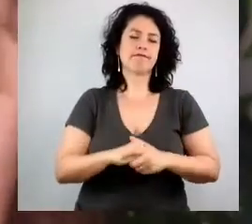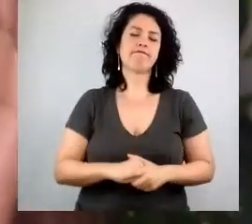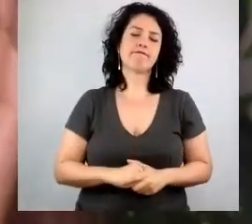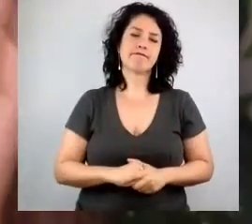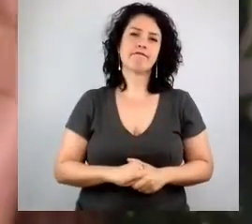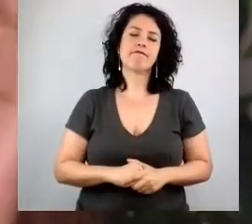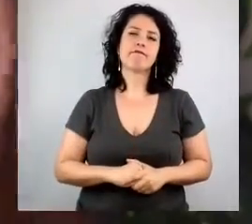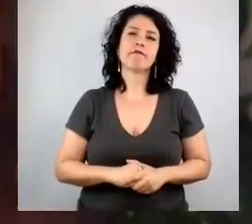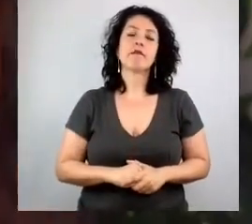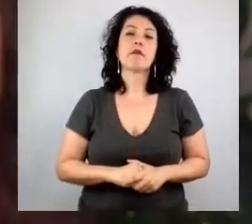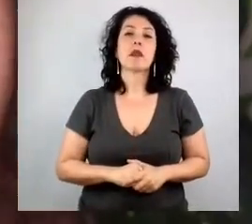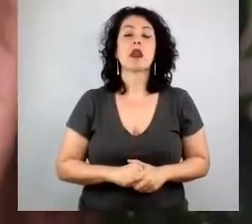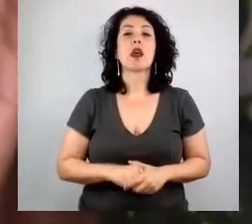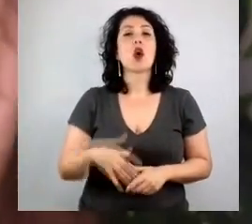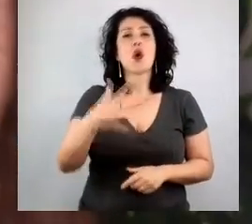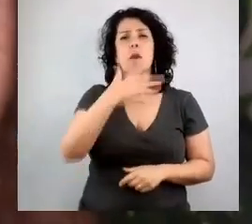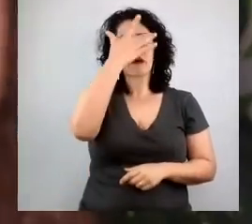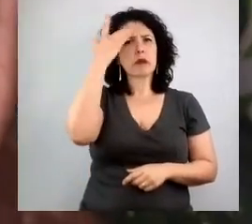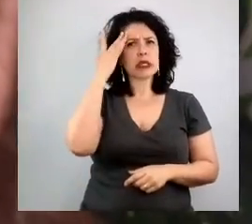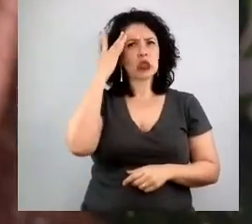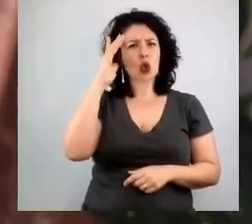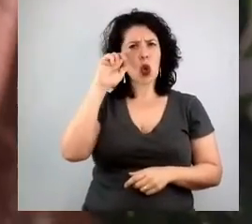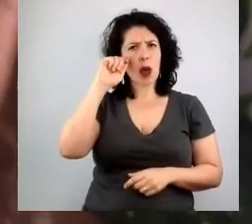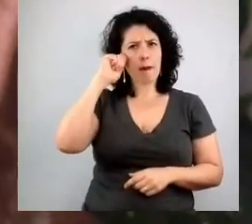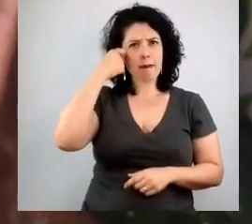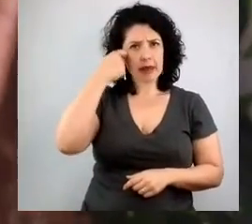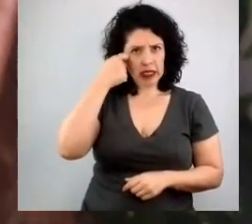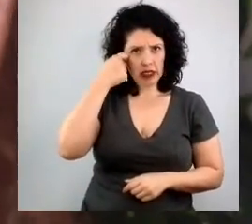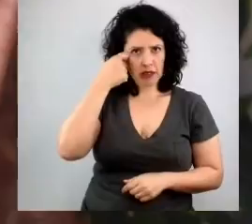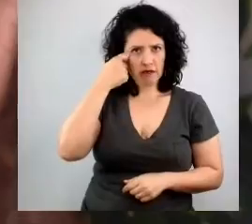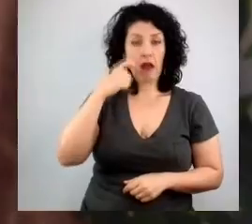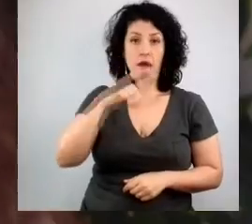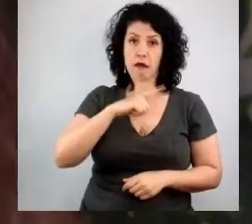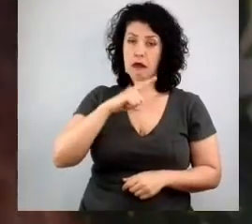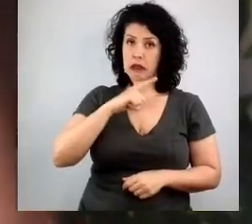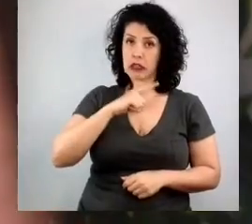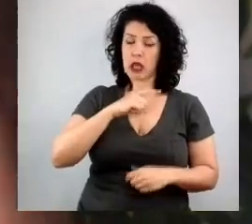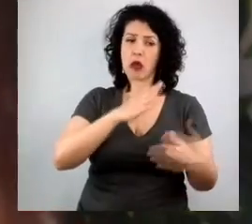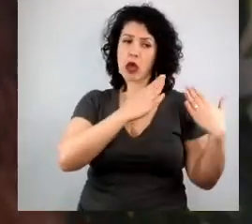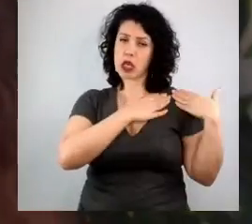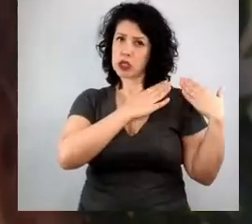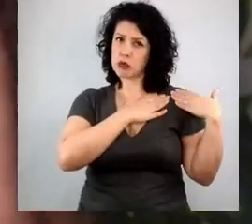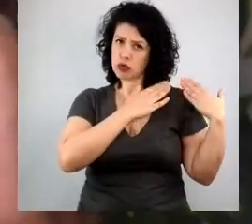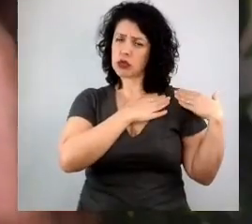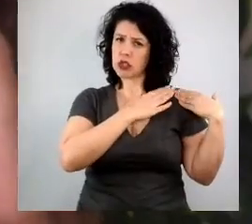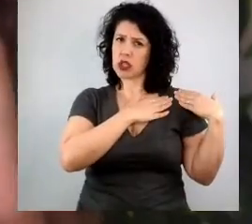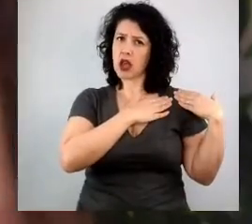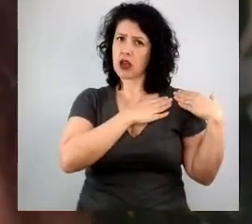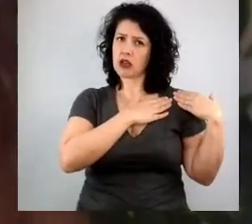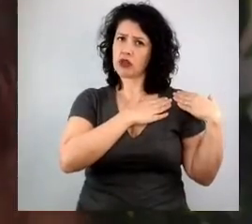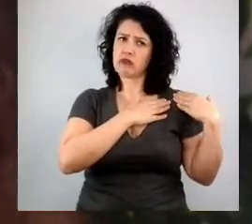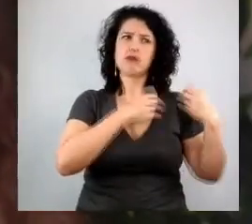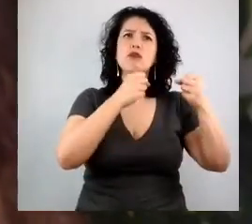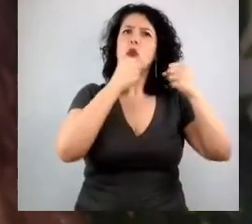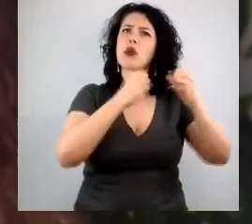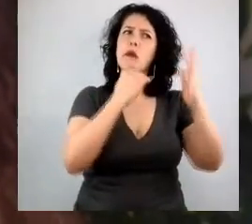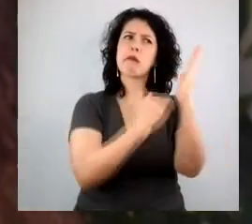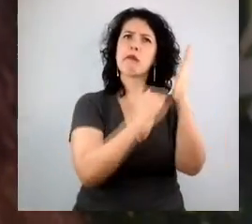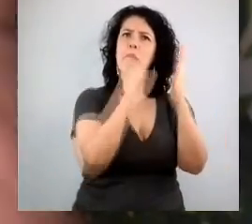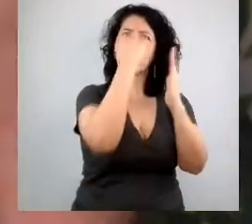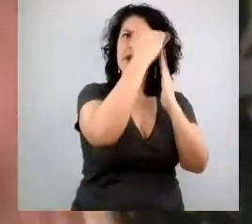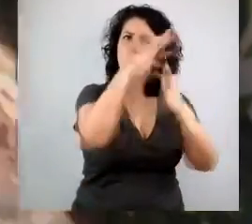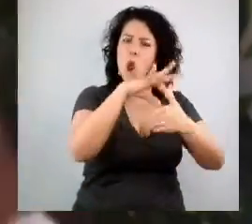uma pessoa preta em cargo de poder numa produção de um filme, uma série, enfim, no